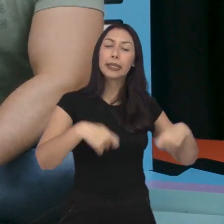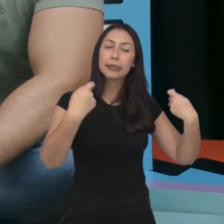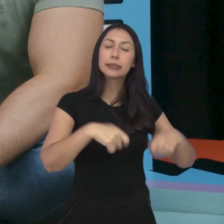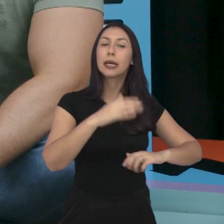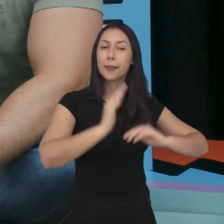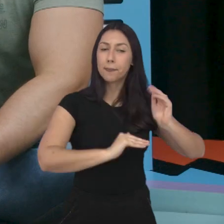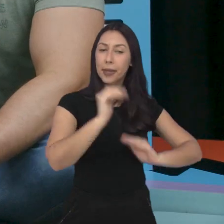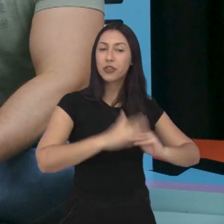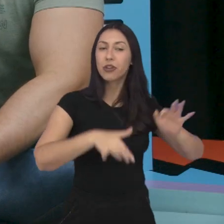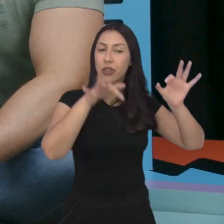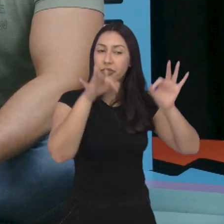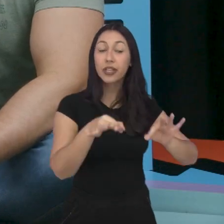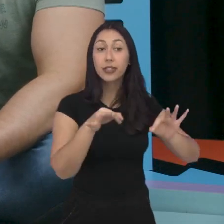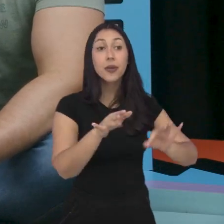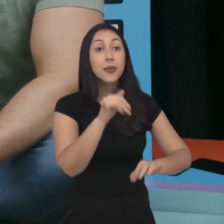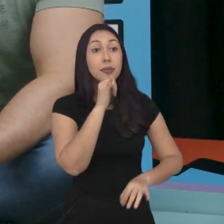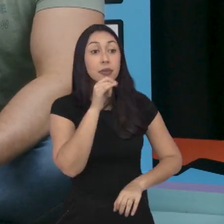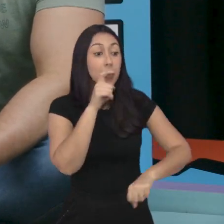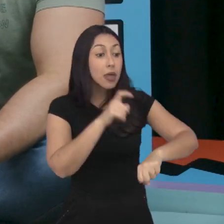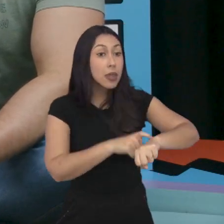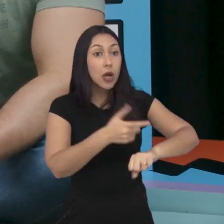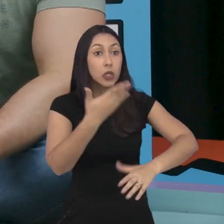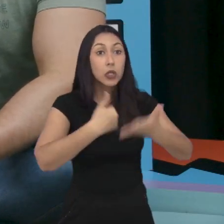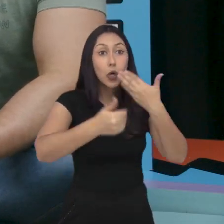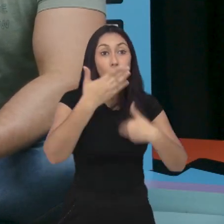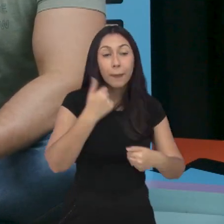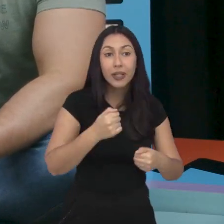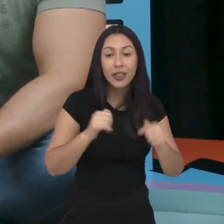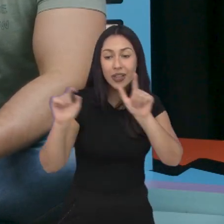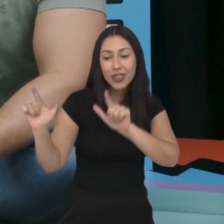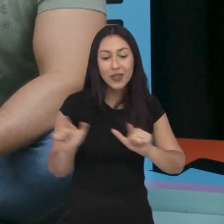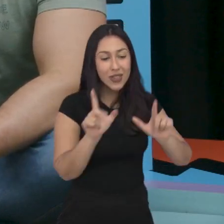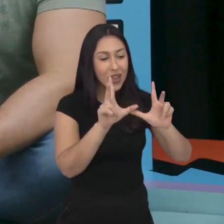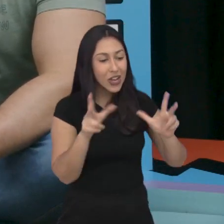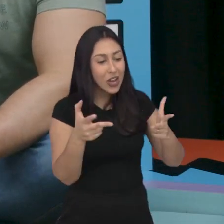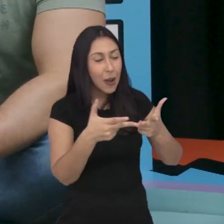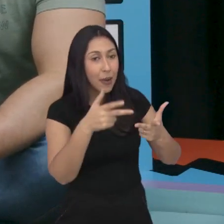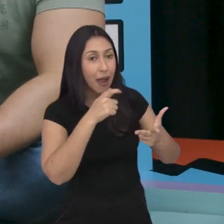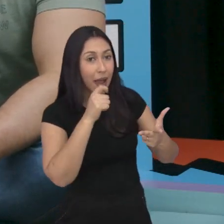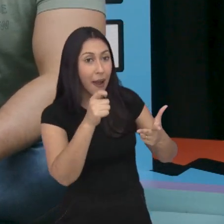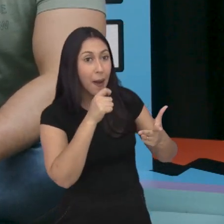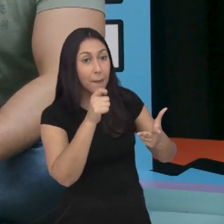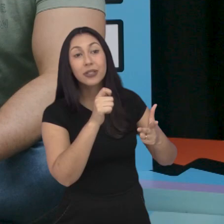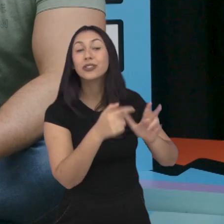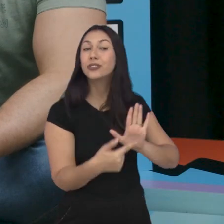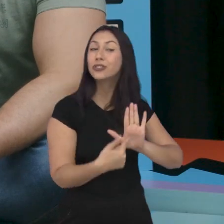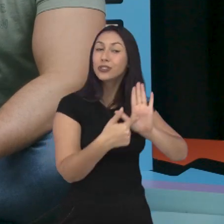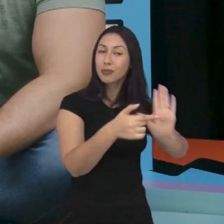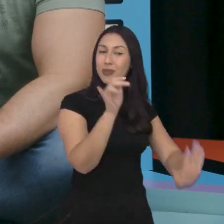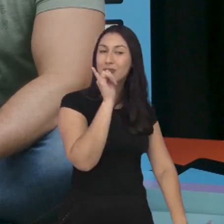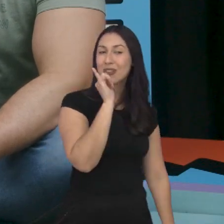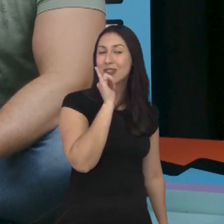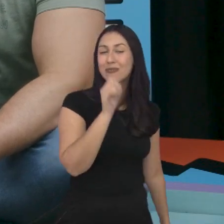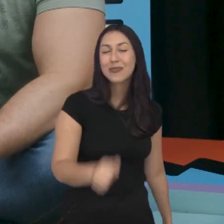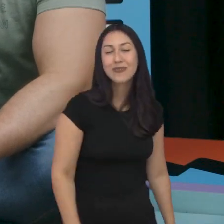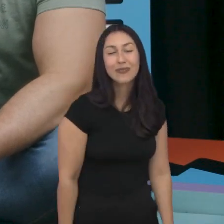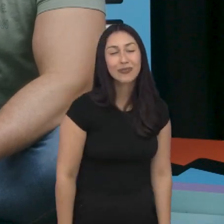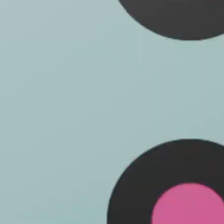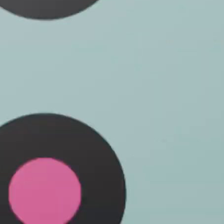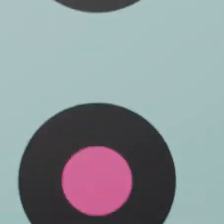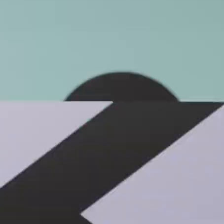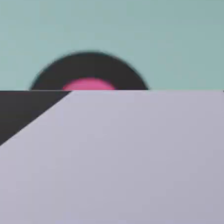também faz parte. Como, por exemplo, na hora de se alimentar. O quadro Câmara Repórter de hoje te dá um exemplo disso, olha